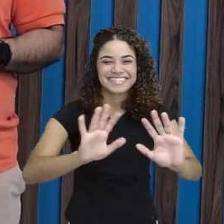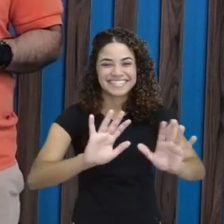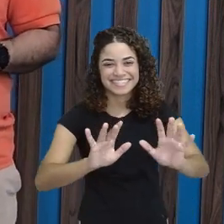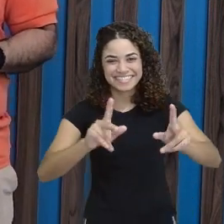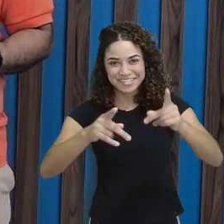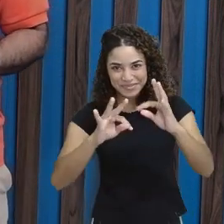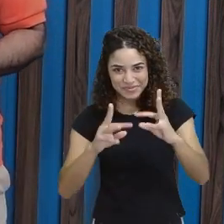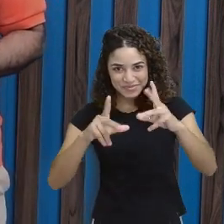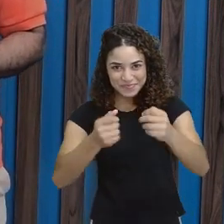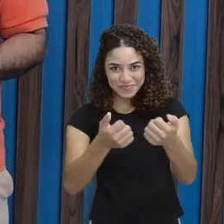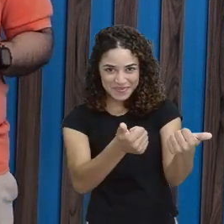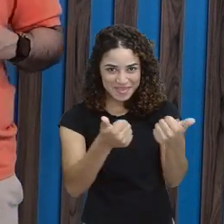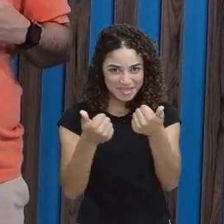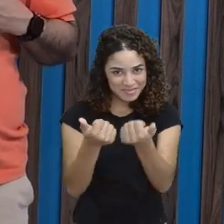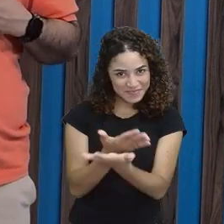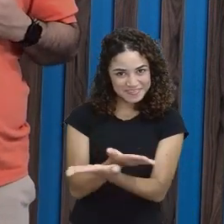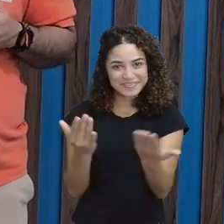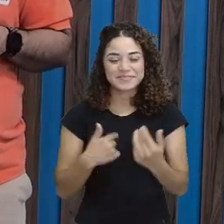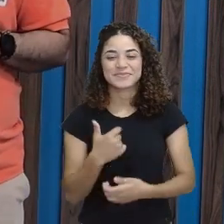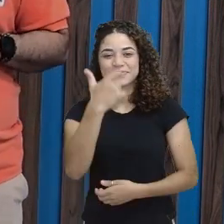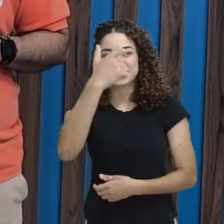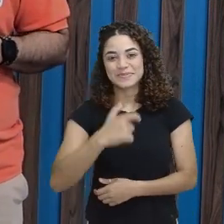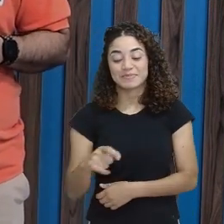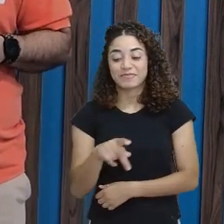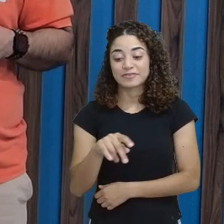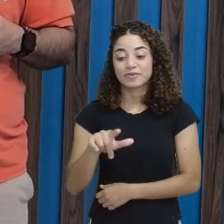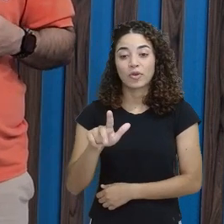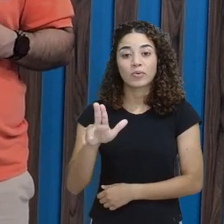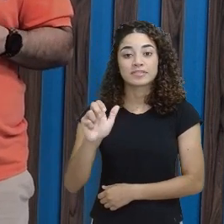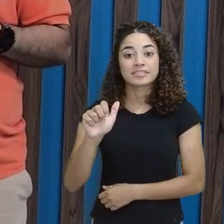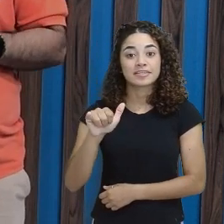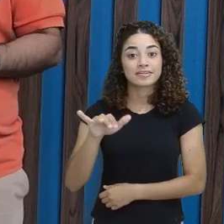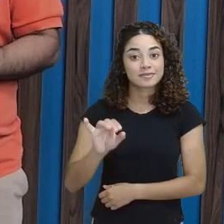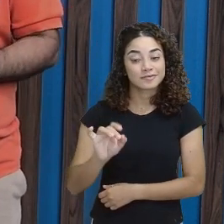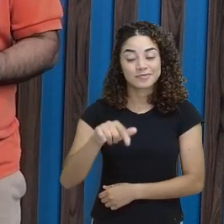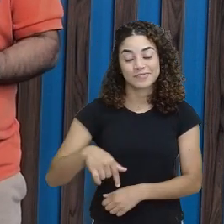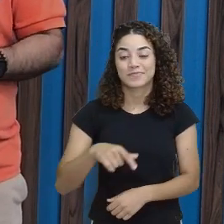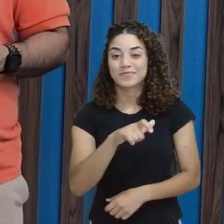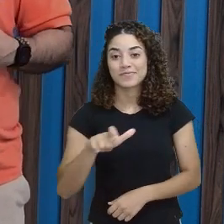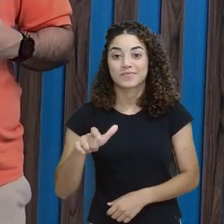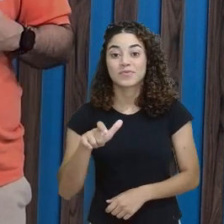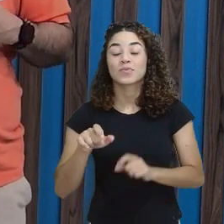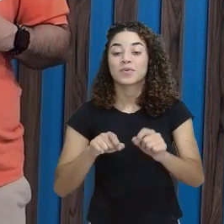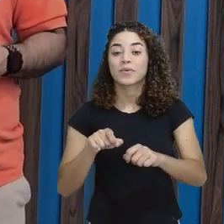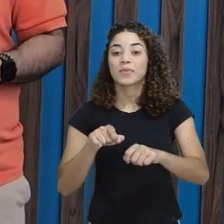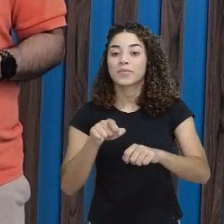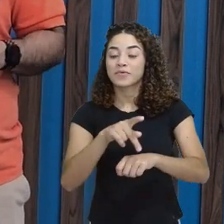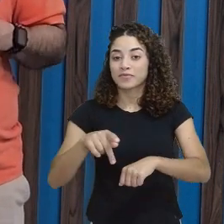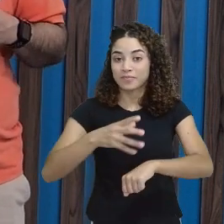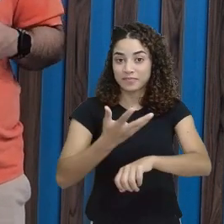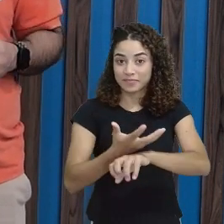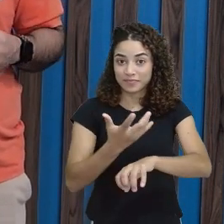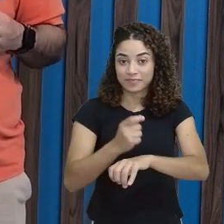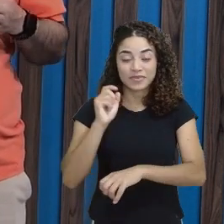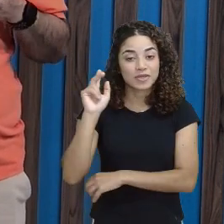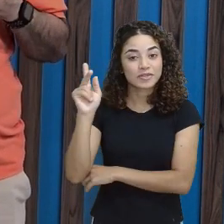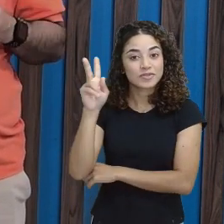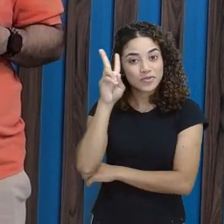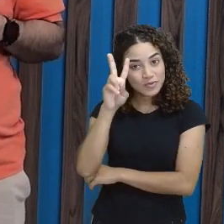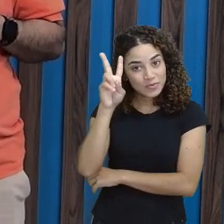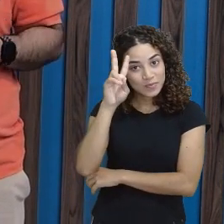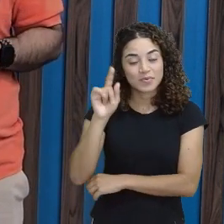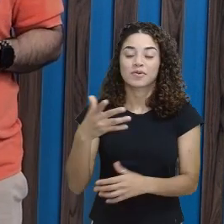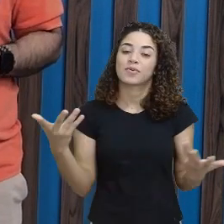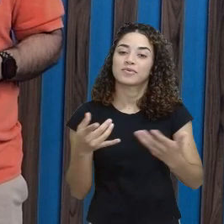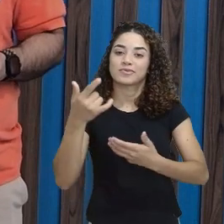pessoal, tudo bom com vocês? Eu sou o professor Luciano Júnior, professor de História. Nós vamos para mais uma aula do